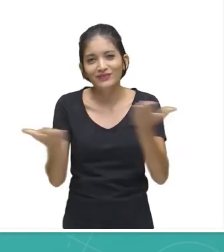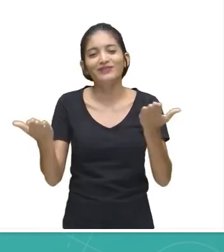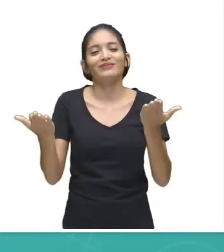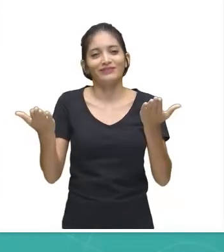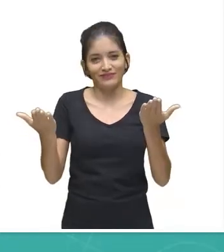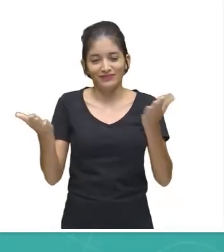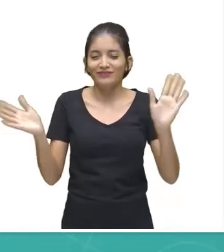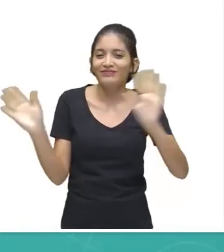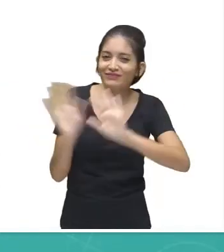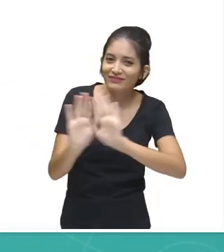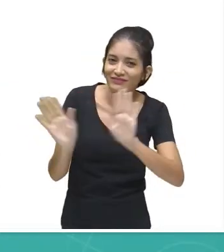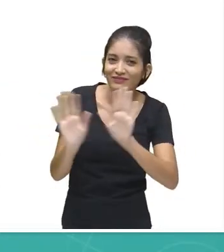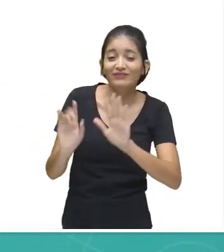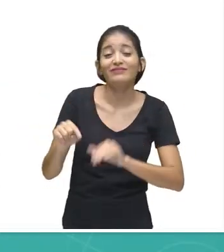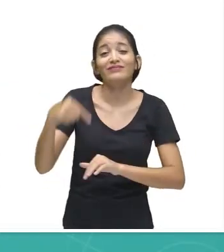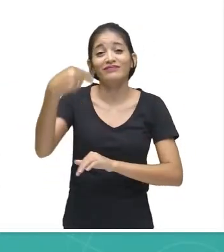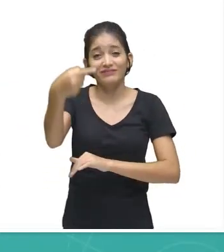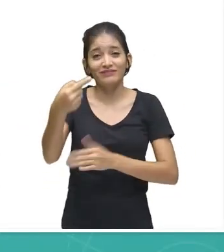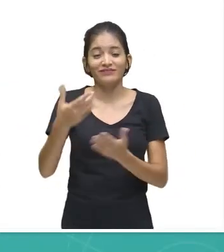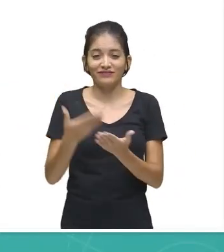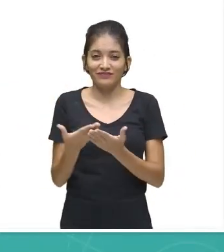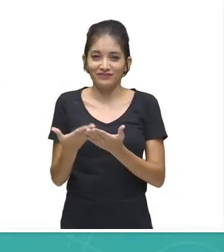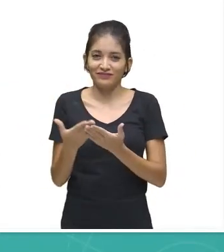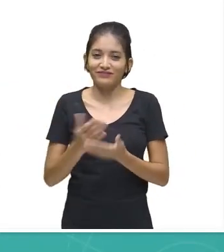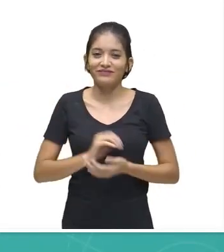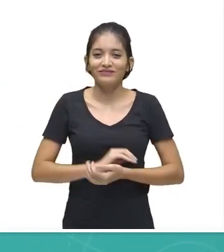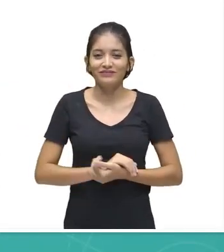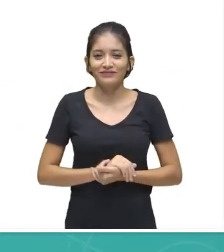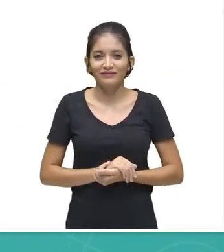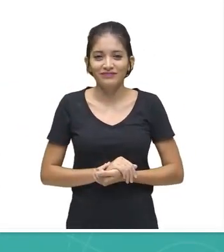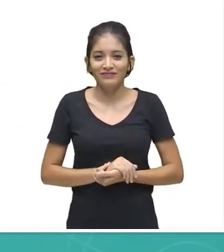então até a nossa próxima aula.